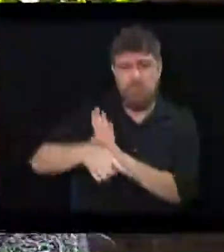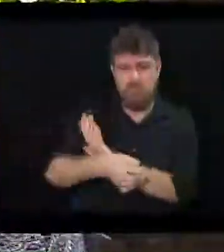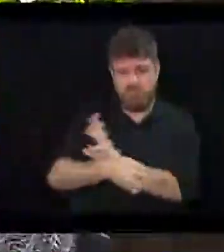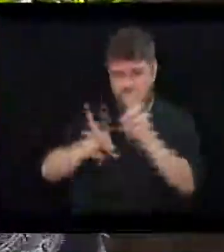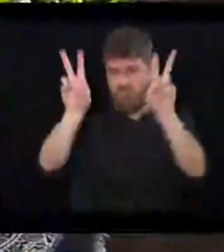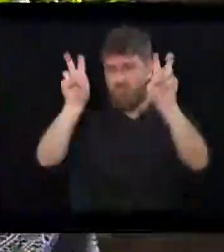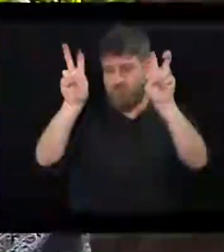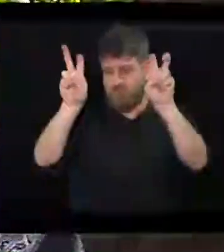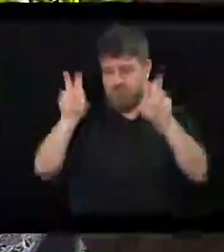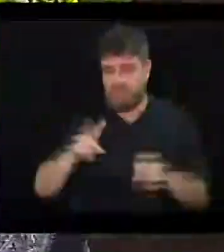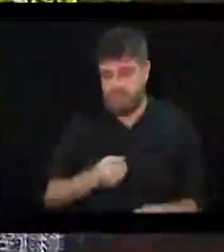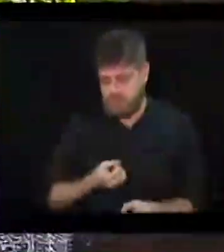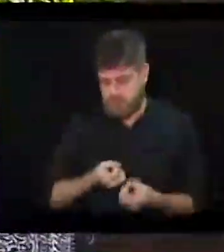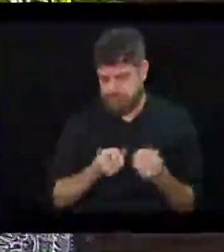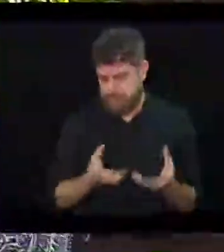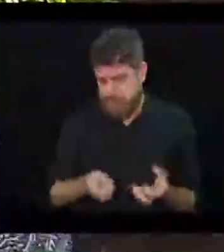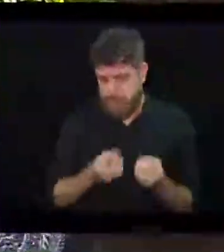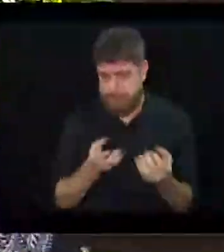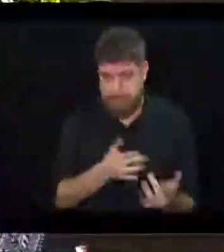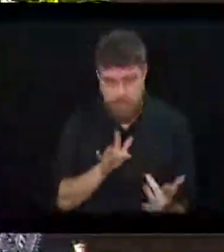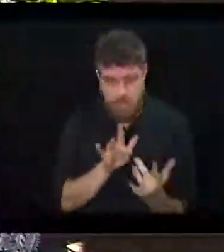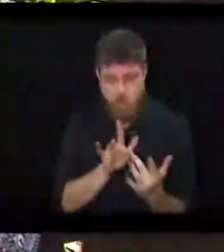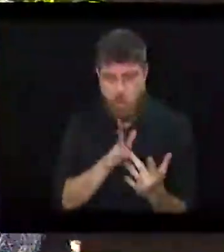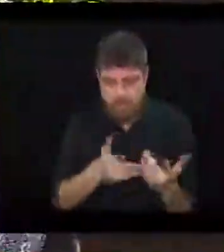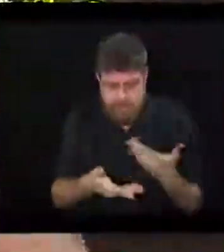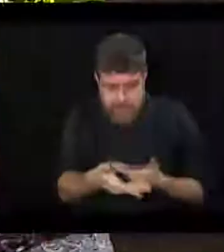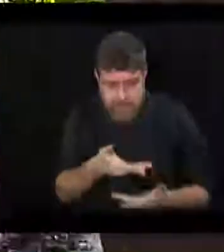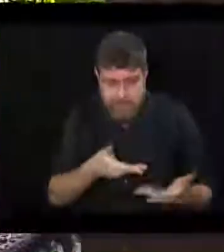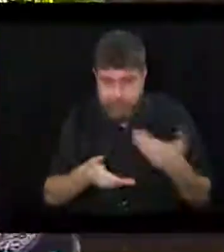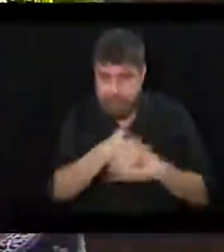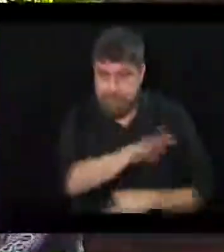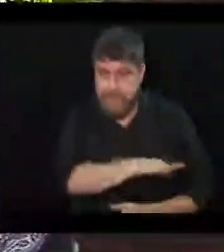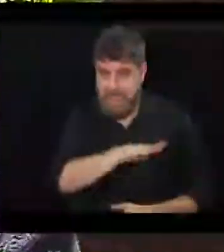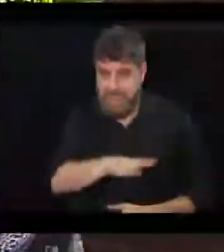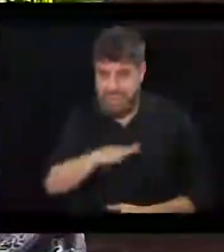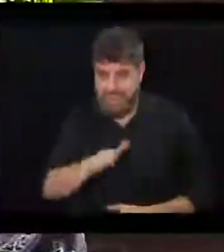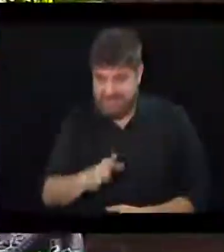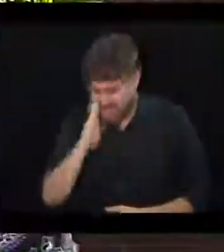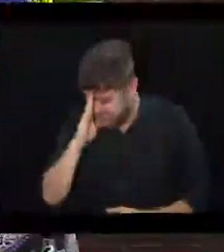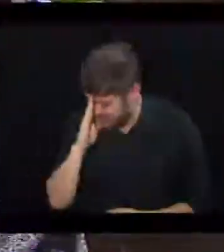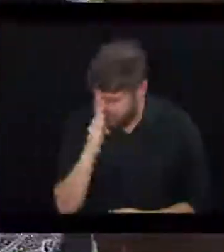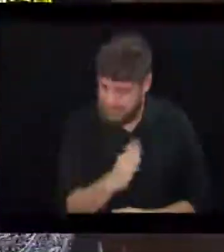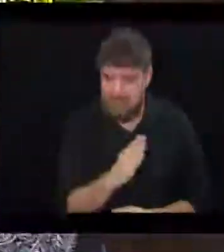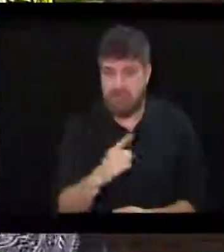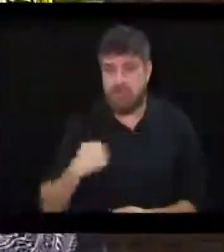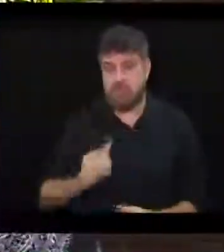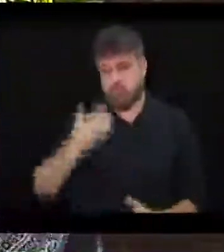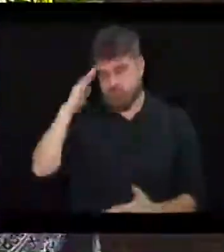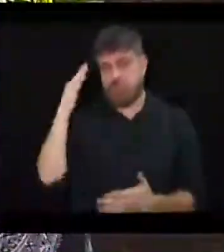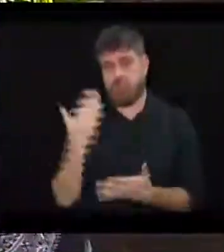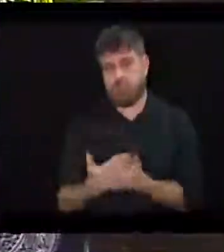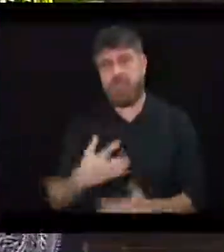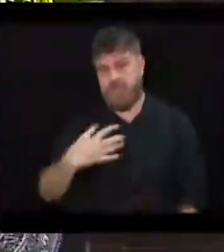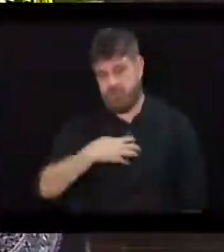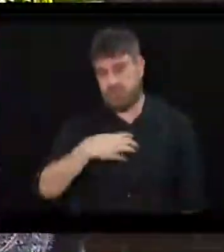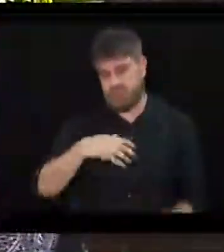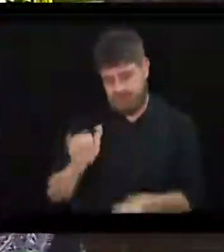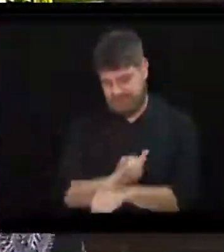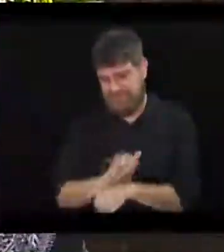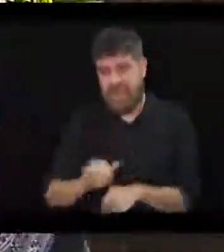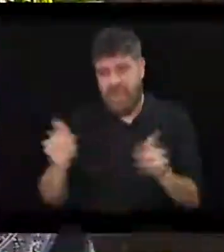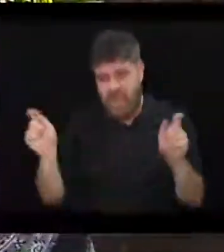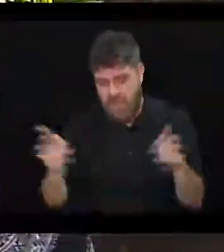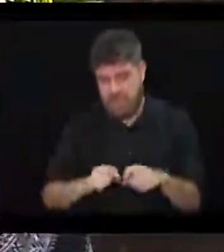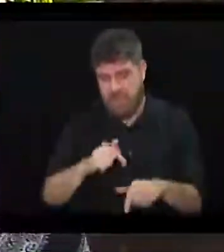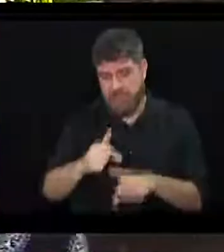do assunto, falando diretamente com as crianças, mais do que falar com os pais, a gente acredita que é uma maneira de